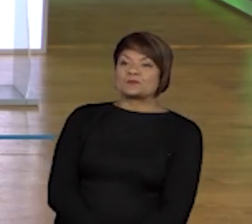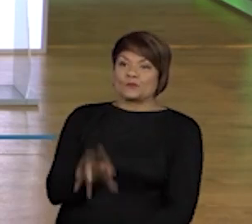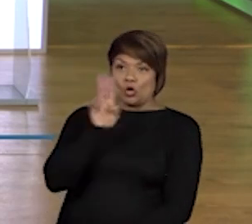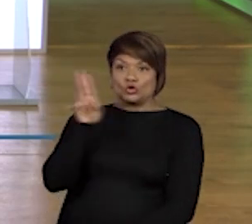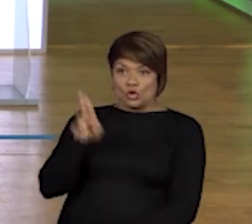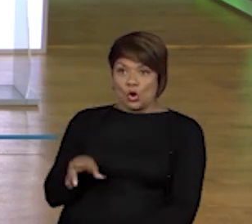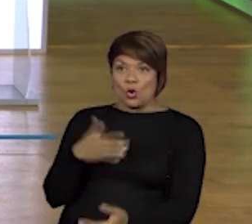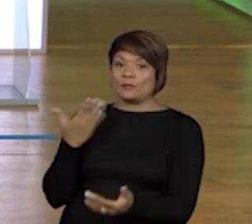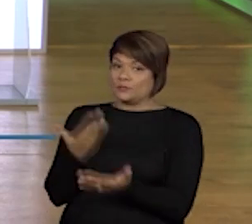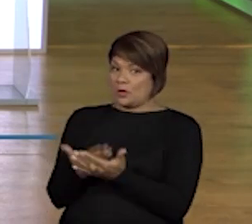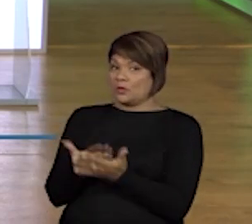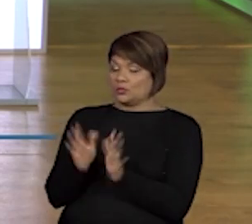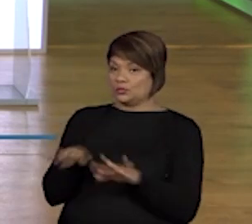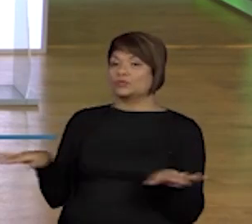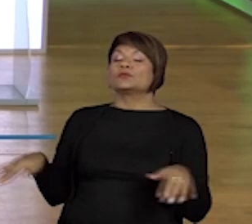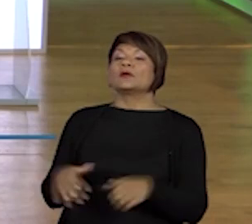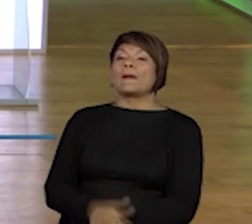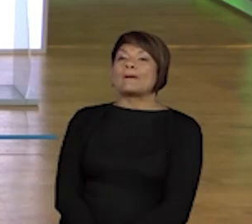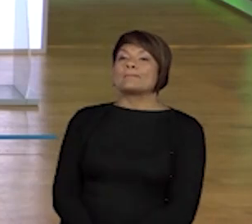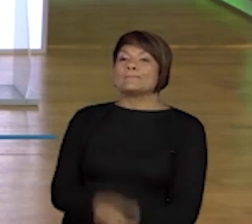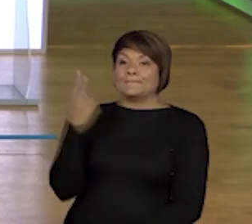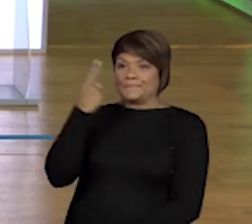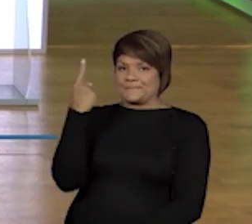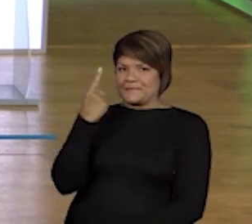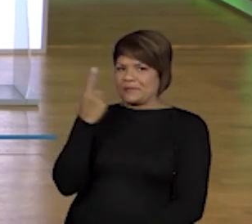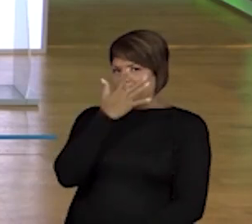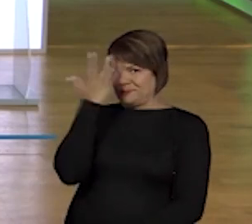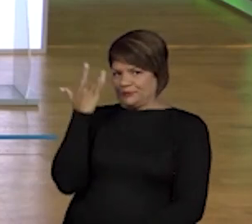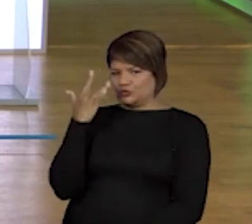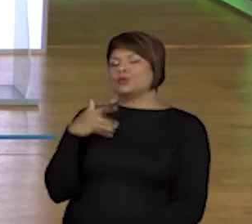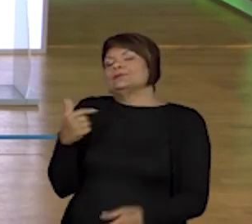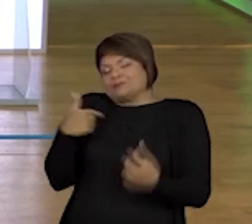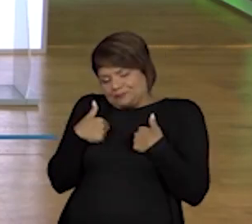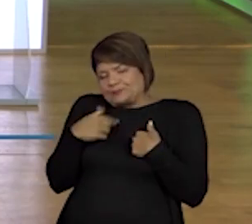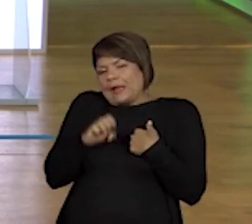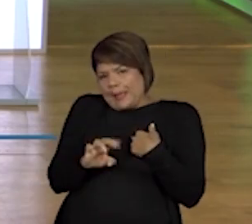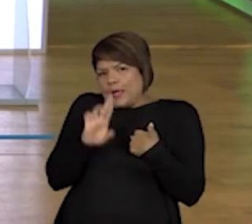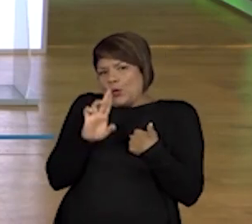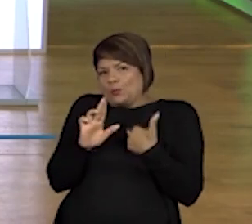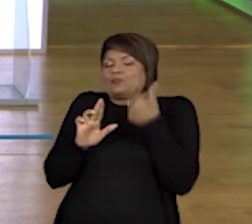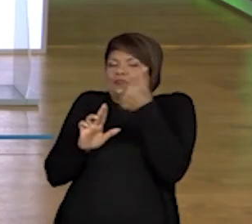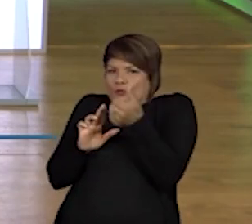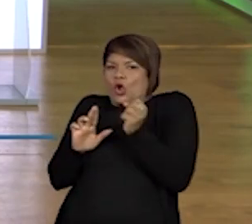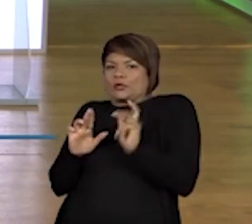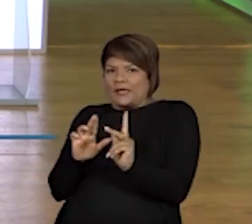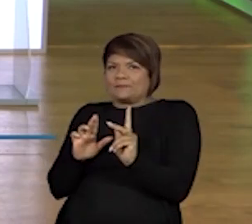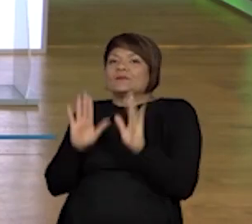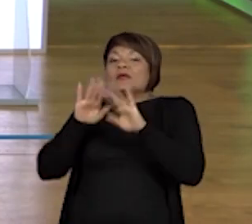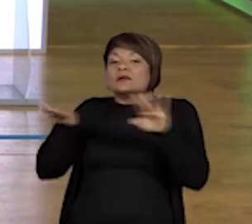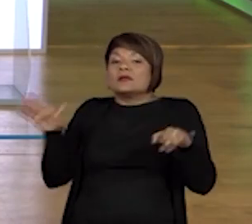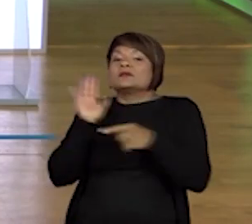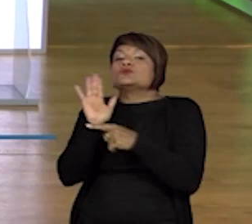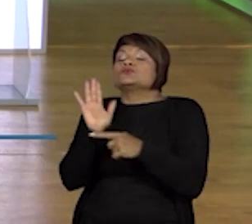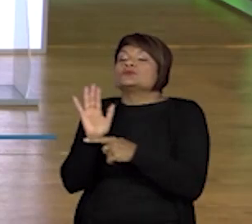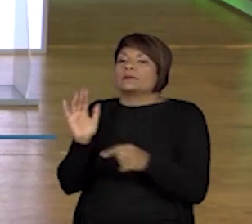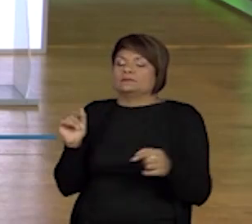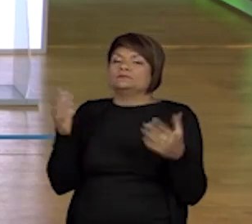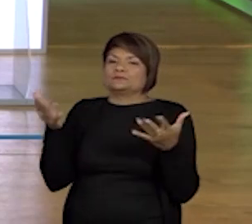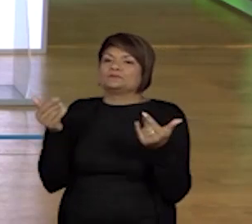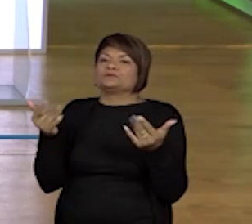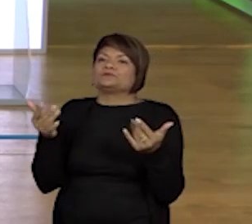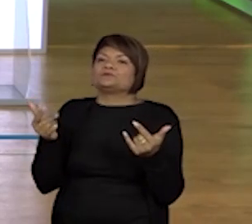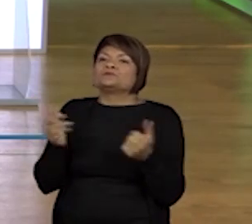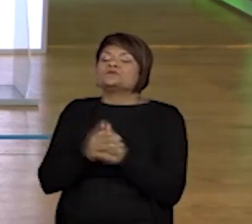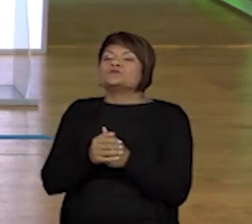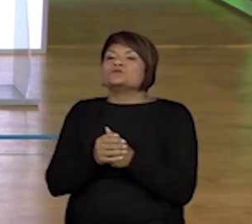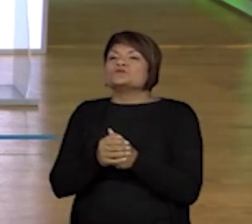dos estudantes. Então, a primeira pessoa é o eu. A professora ali colocou certinho. Mas crianças, ajudem a gente. Tem momentos